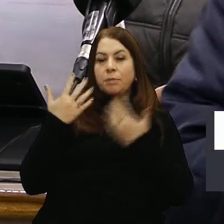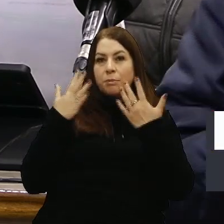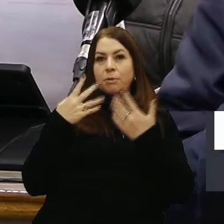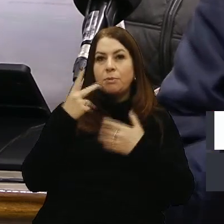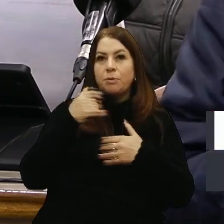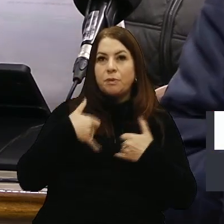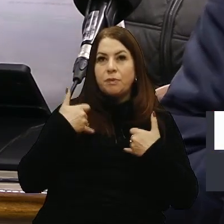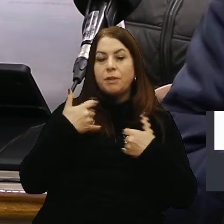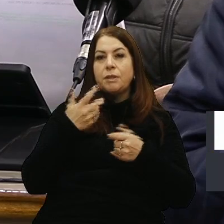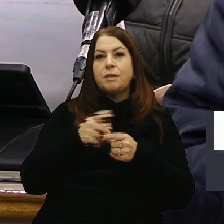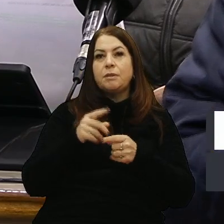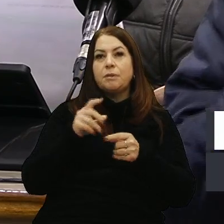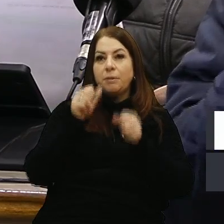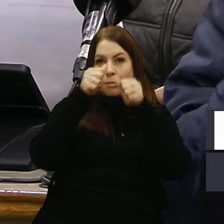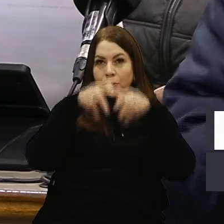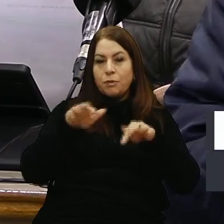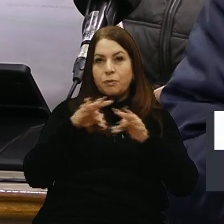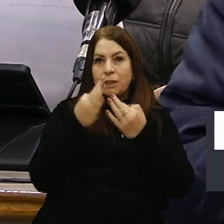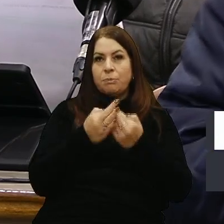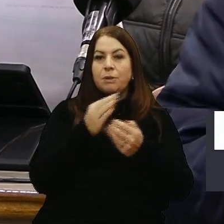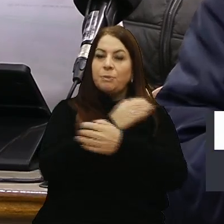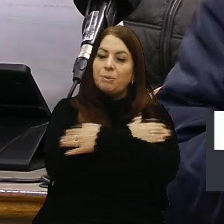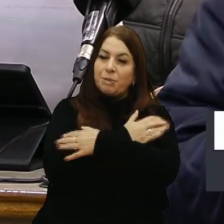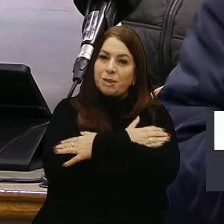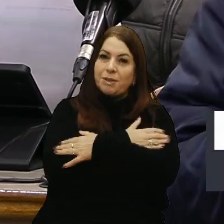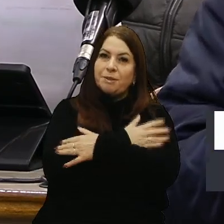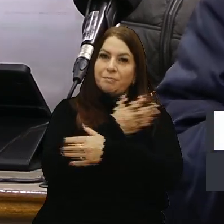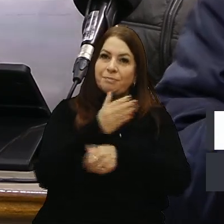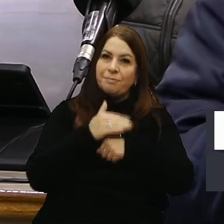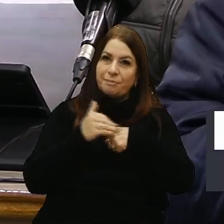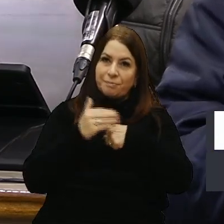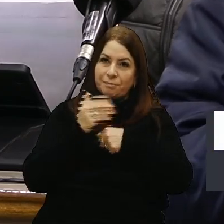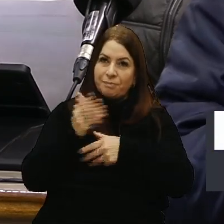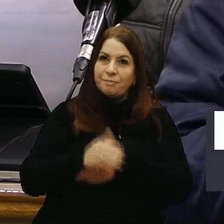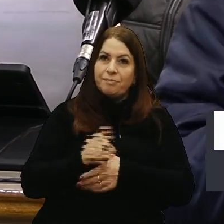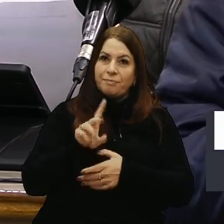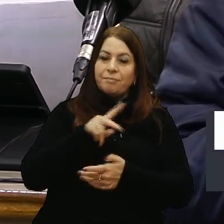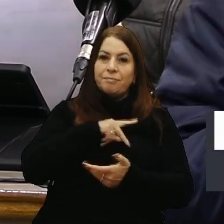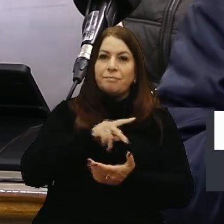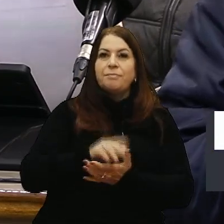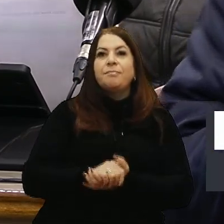aniversário, abençoe a sua família, forte abraço, receba o meu carinho. Seria isso,